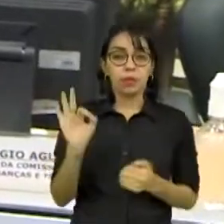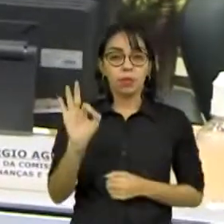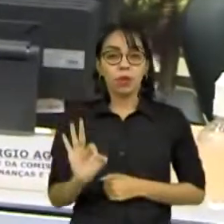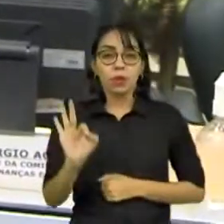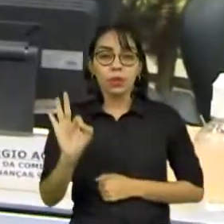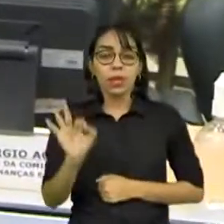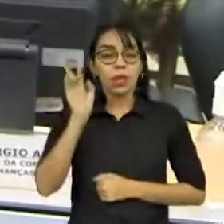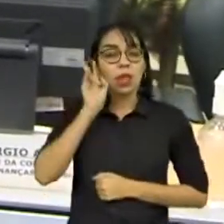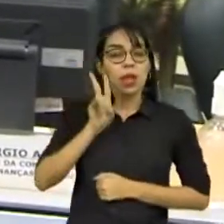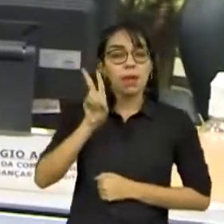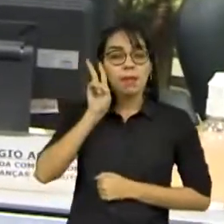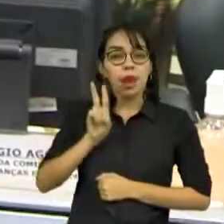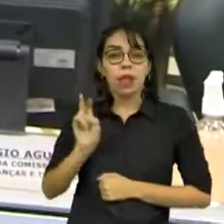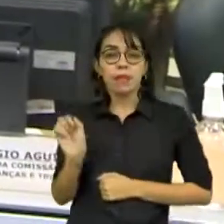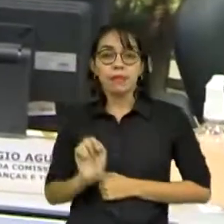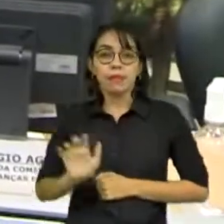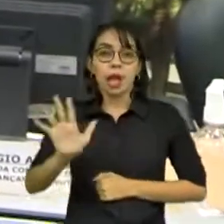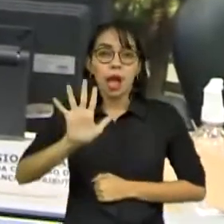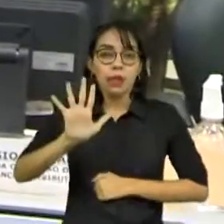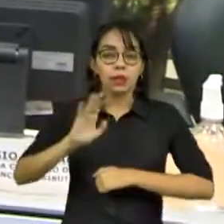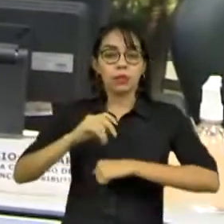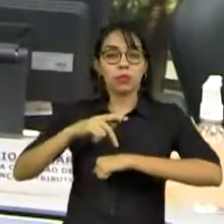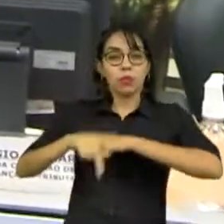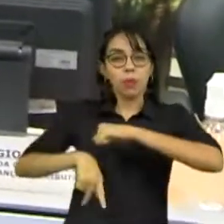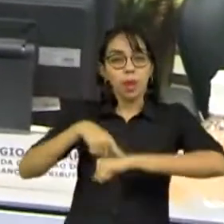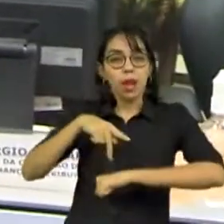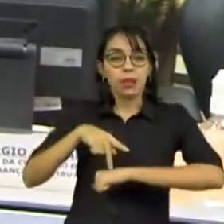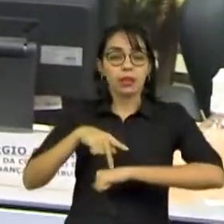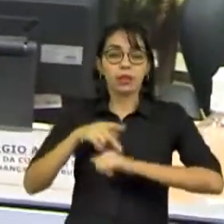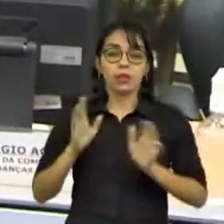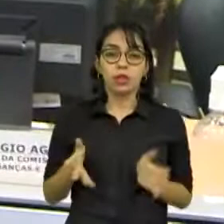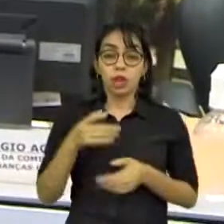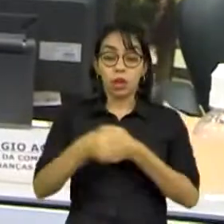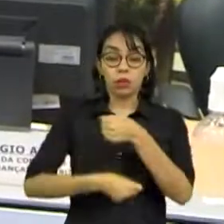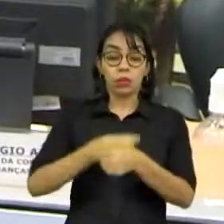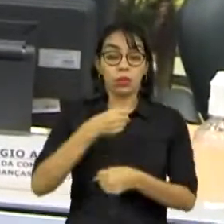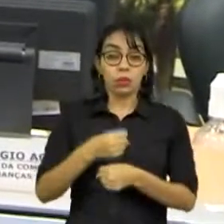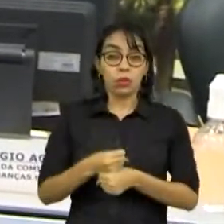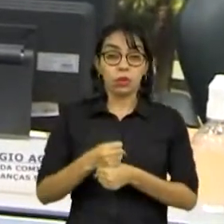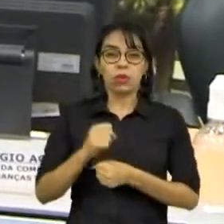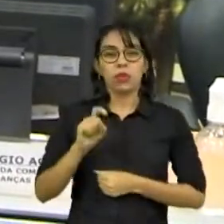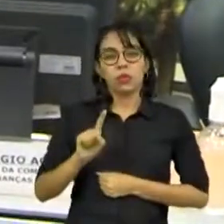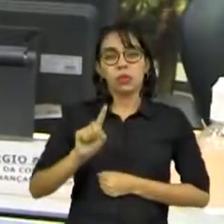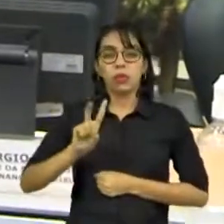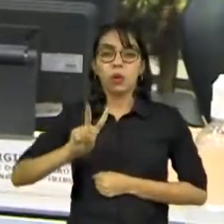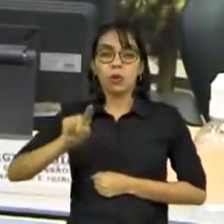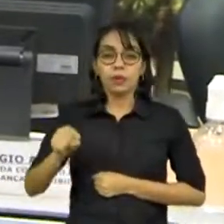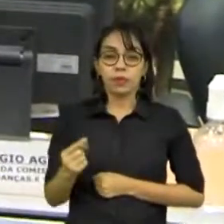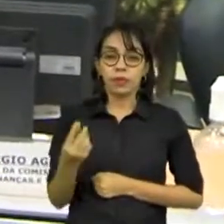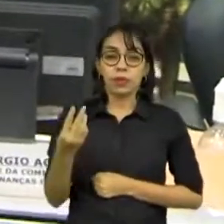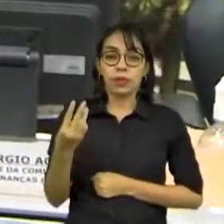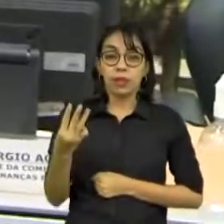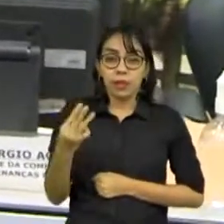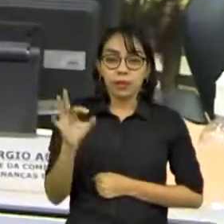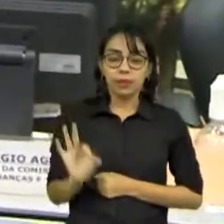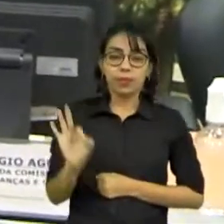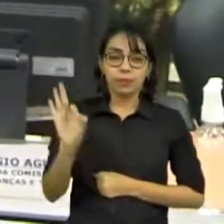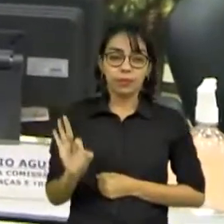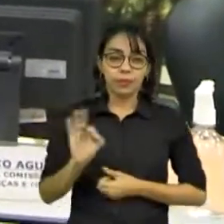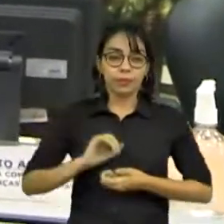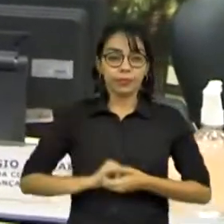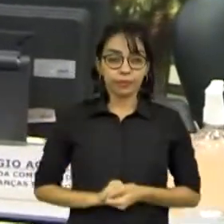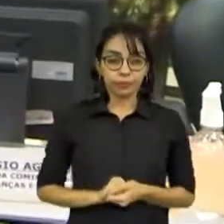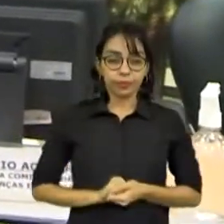sabe que a inflação hoje no Brasil, nos últimos 12 meses, está circulando em torno de 12,13%. Então, 16%